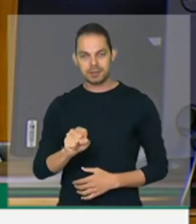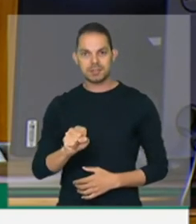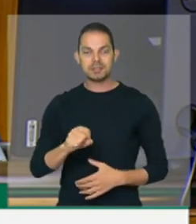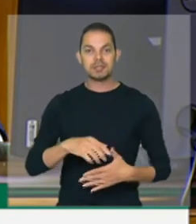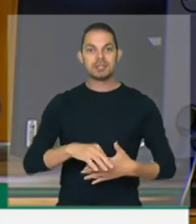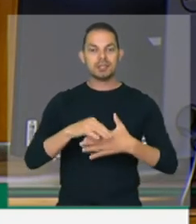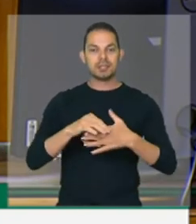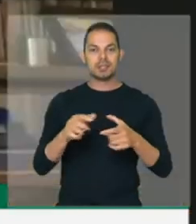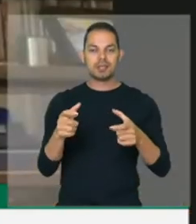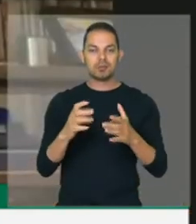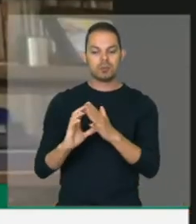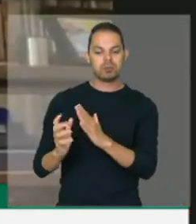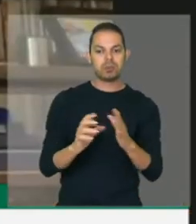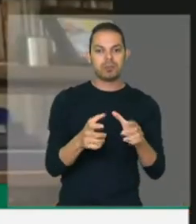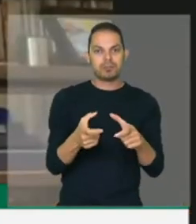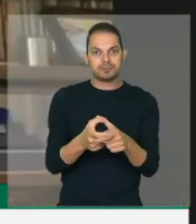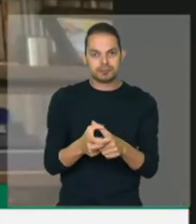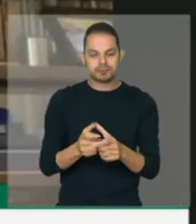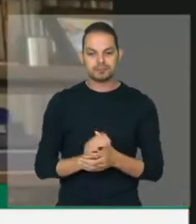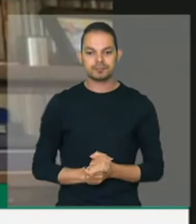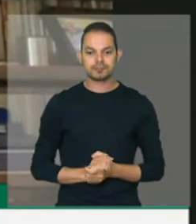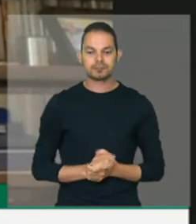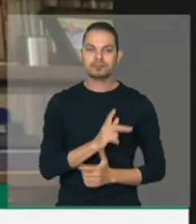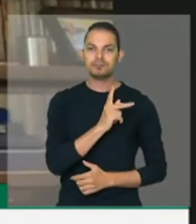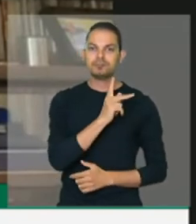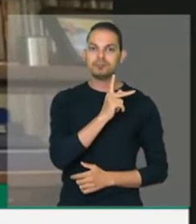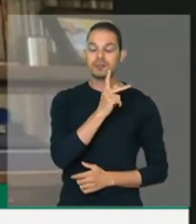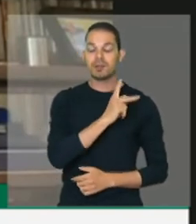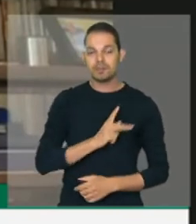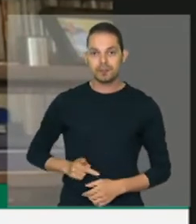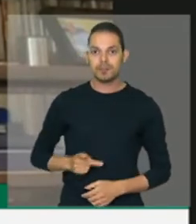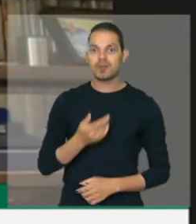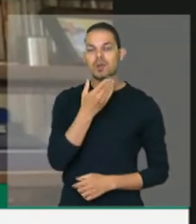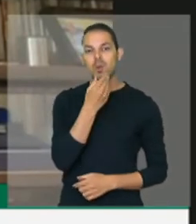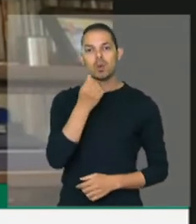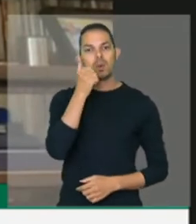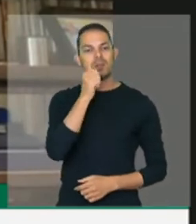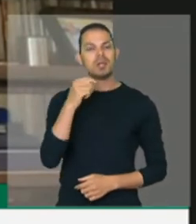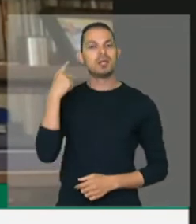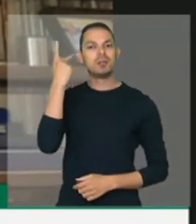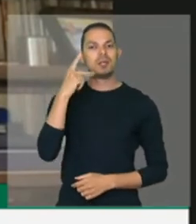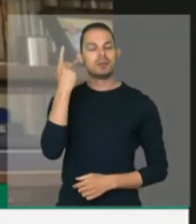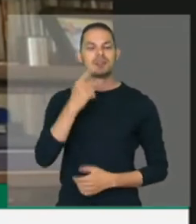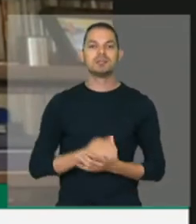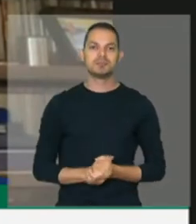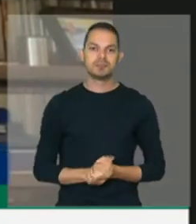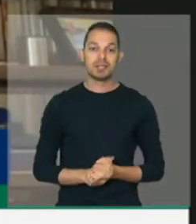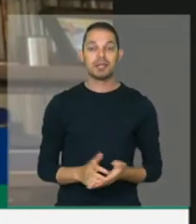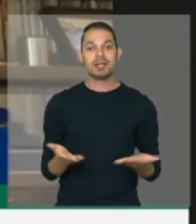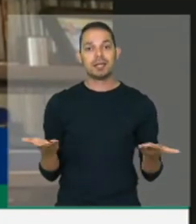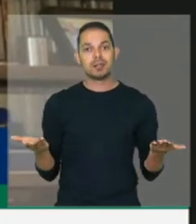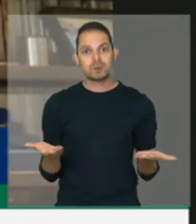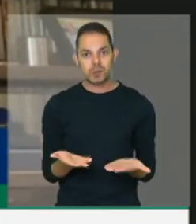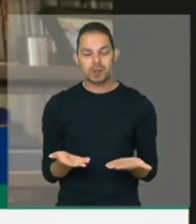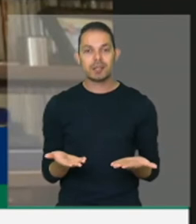Senhor presidente, senhoras e senhores parlamentares, esse momento ele